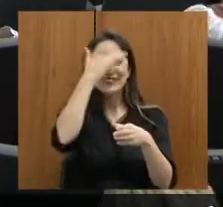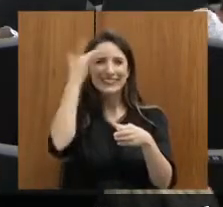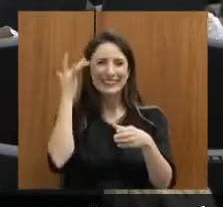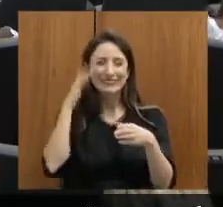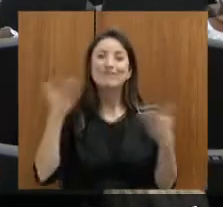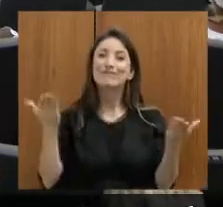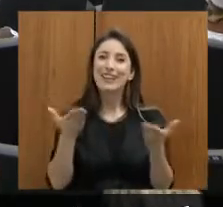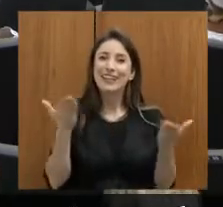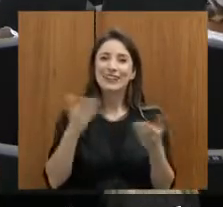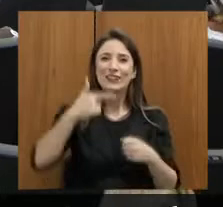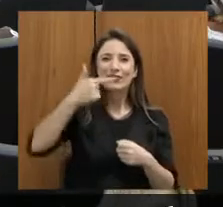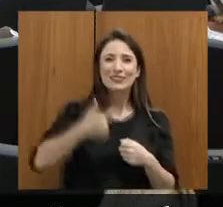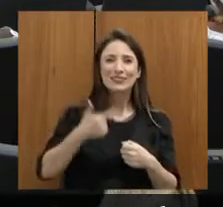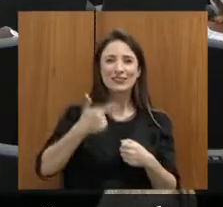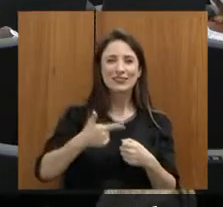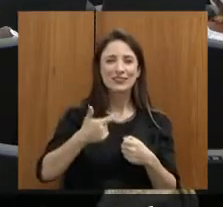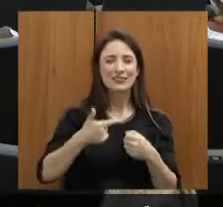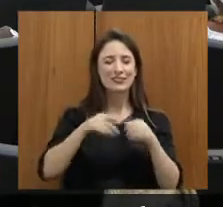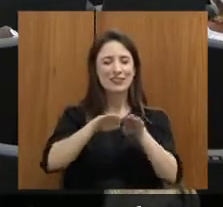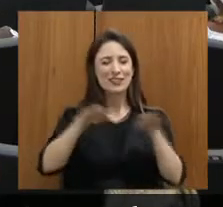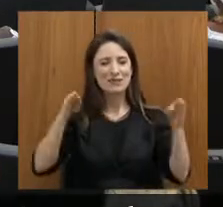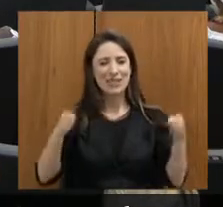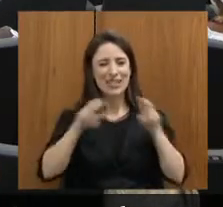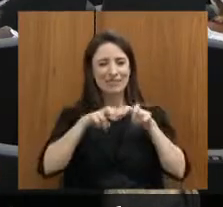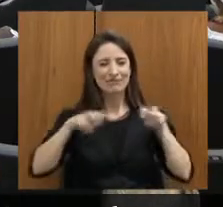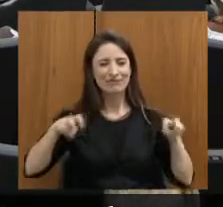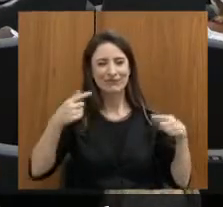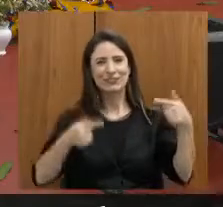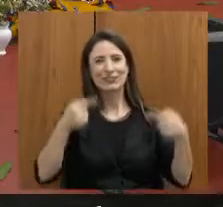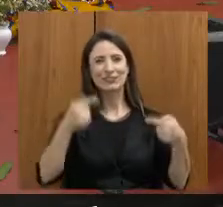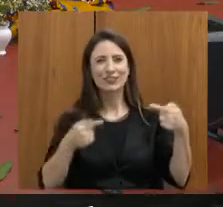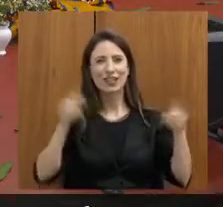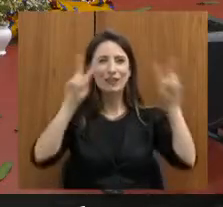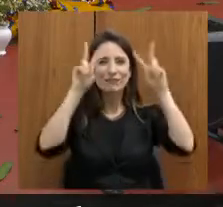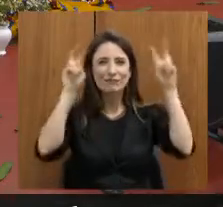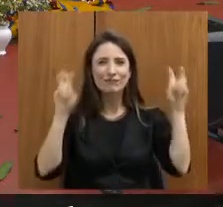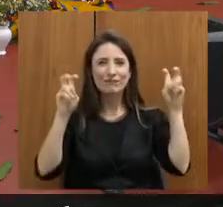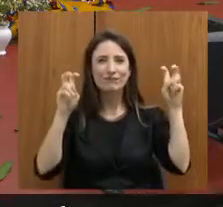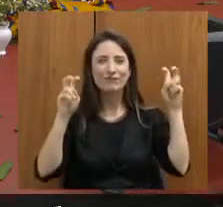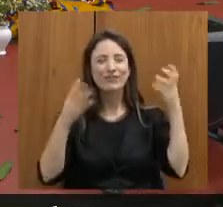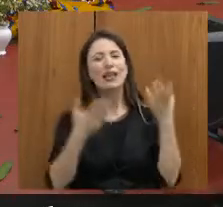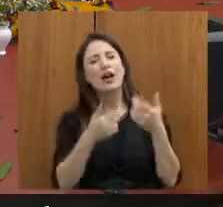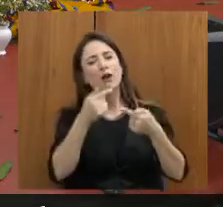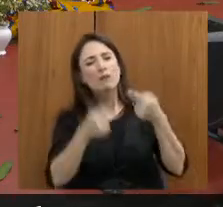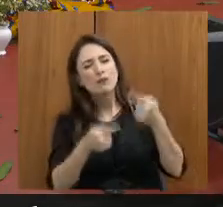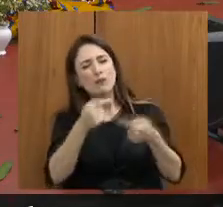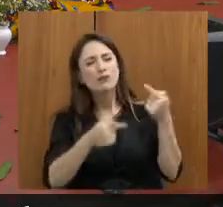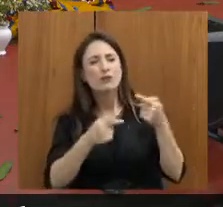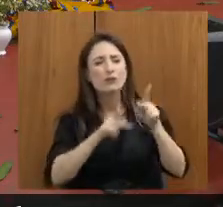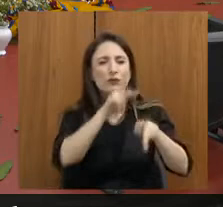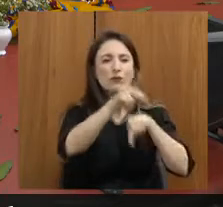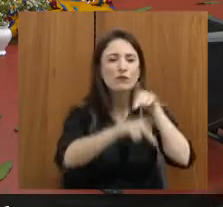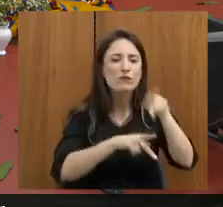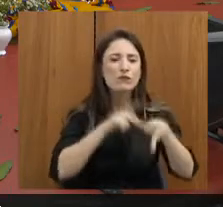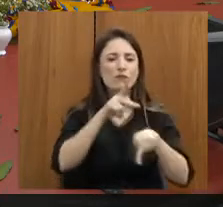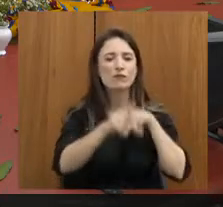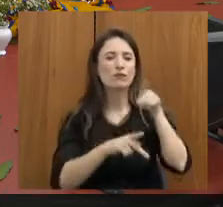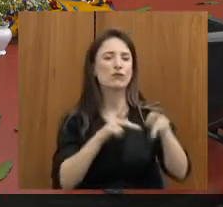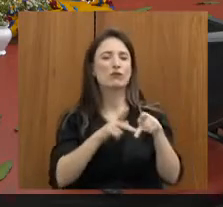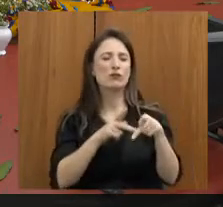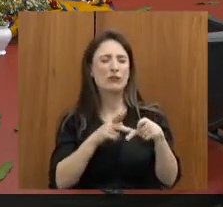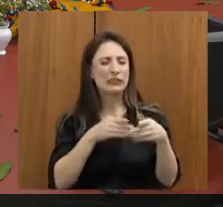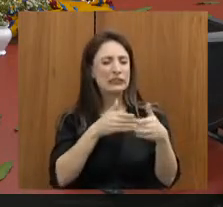trabalho evolução das políticas públicas enfrentamento das desigualdades e